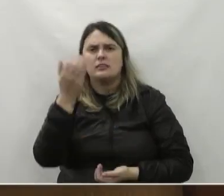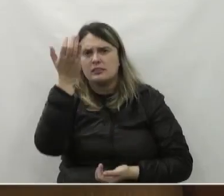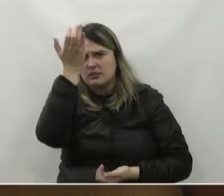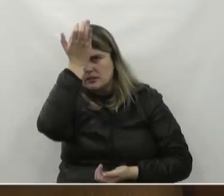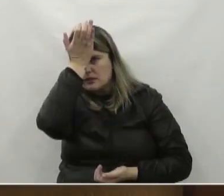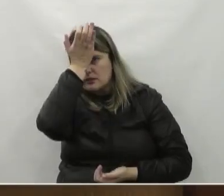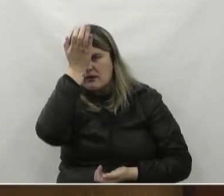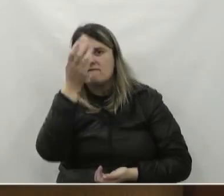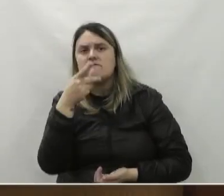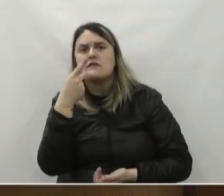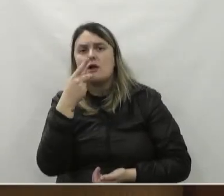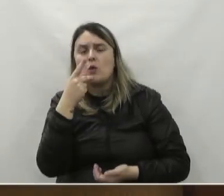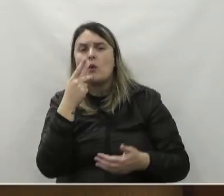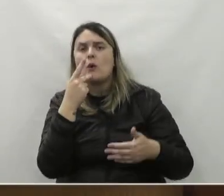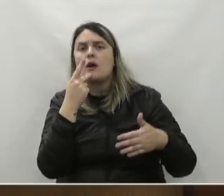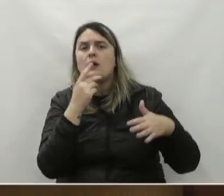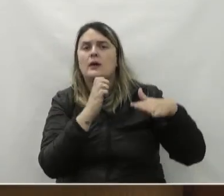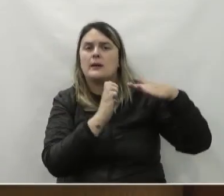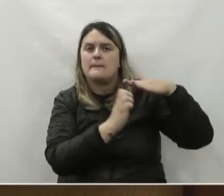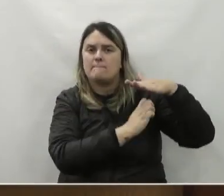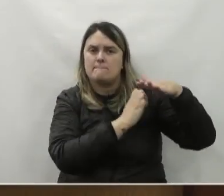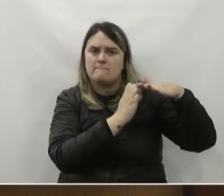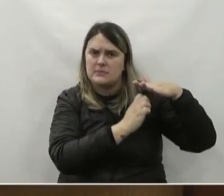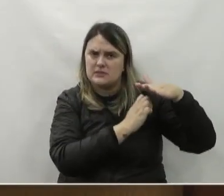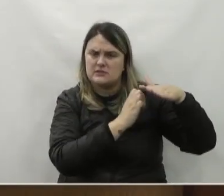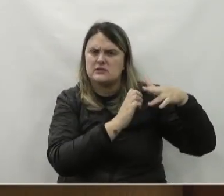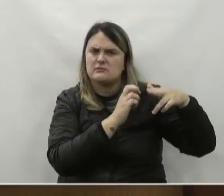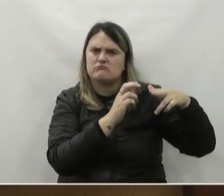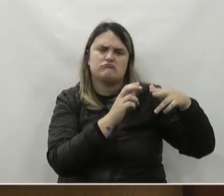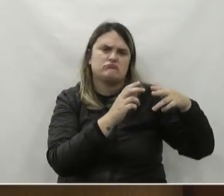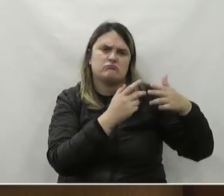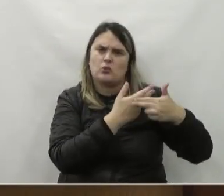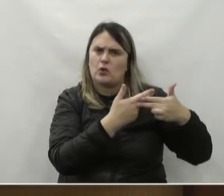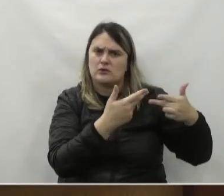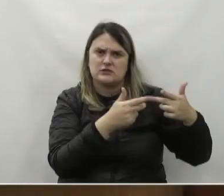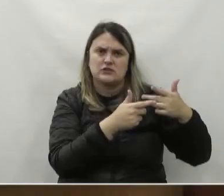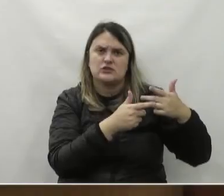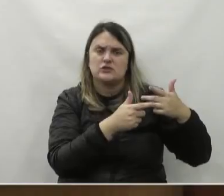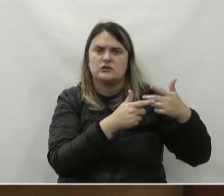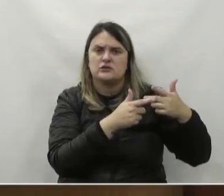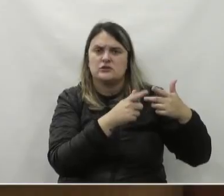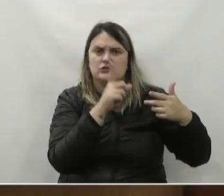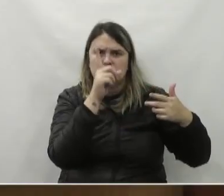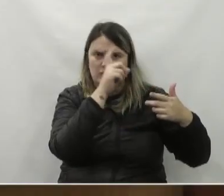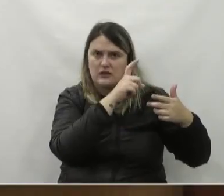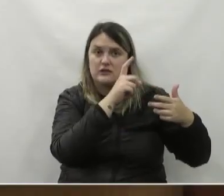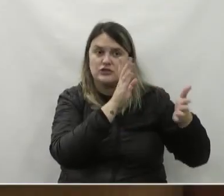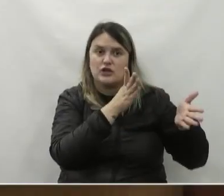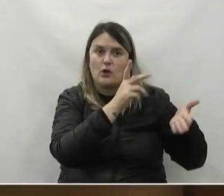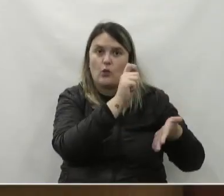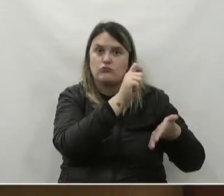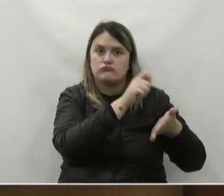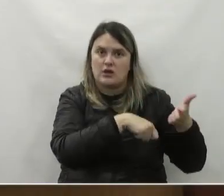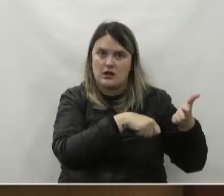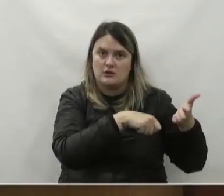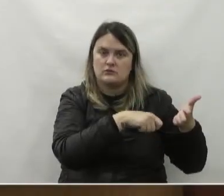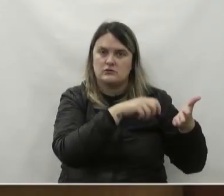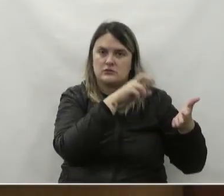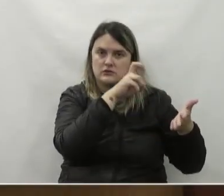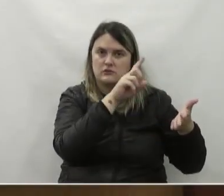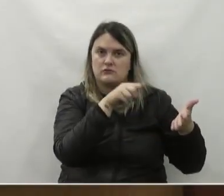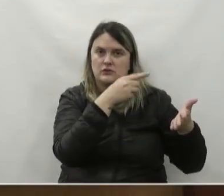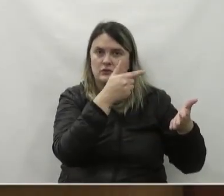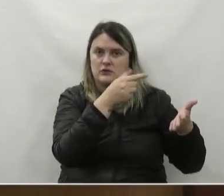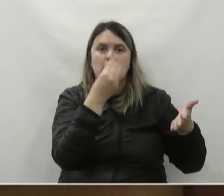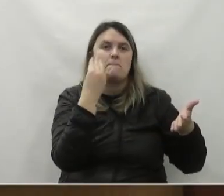mencionando que a empresa, por algumas questões de dificuldade, né, ela foi contratada, essa empresa, para fazer o estudo, 5,2